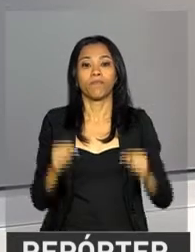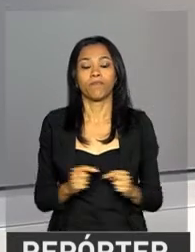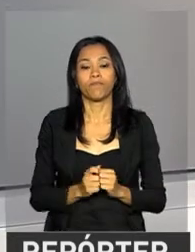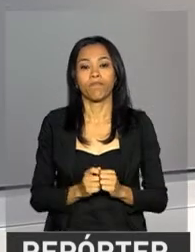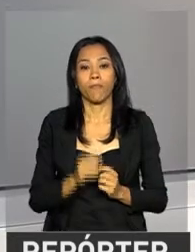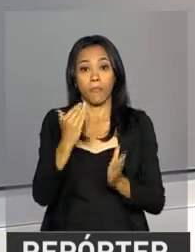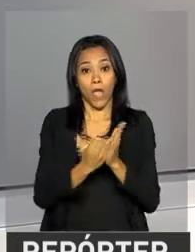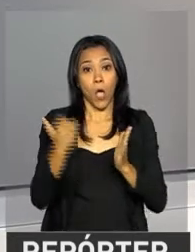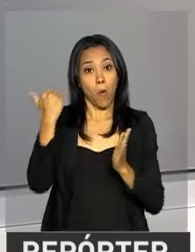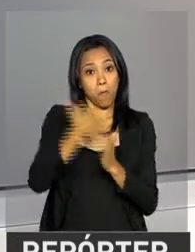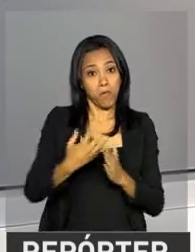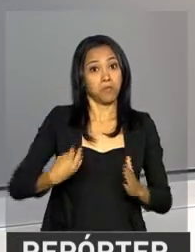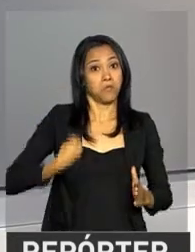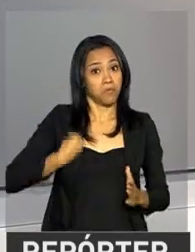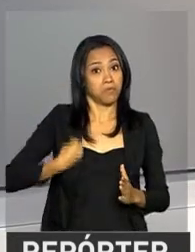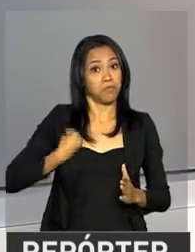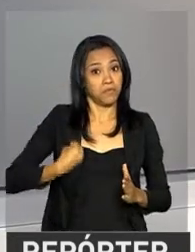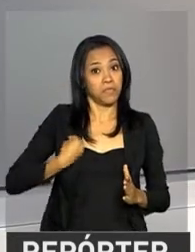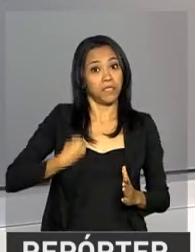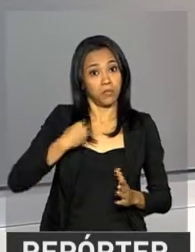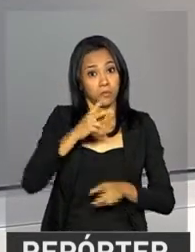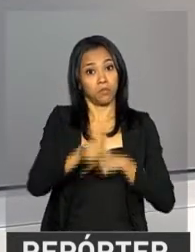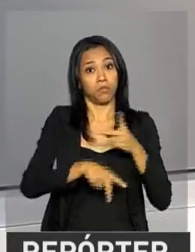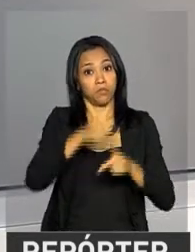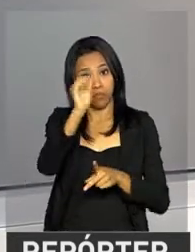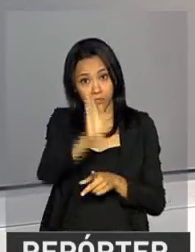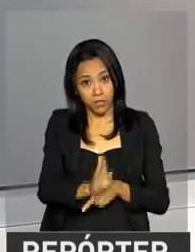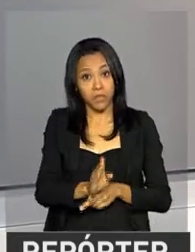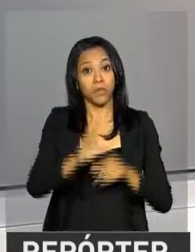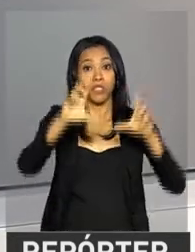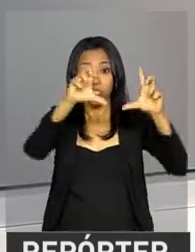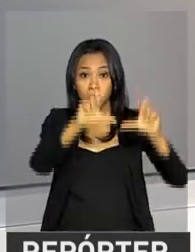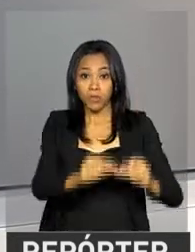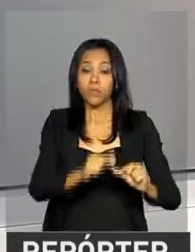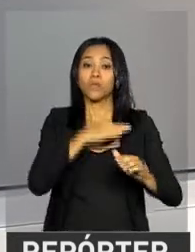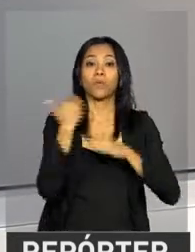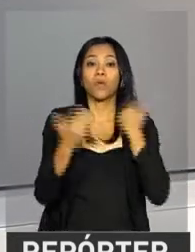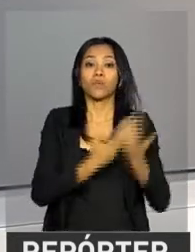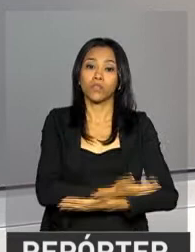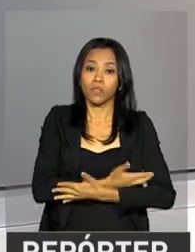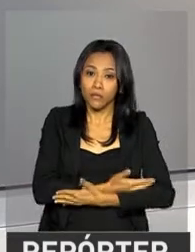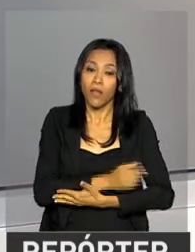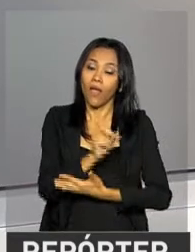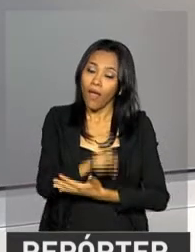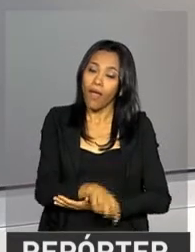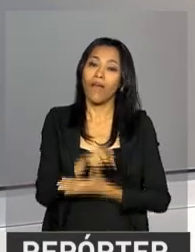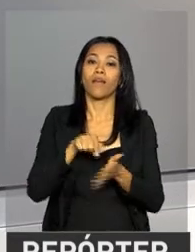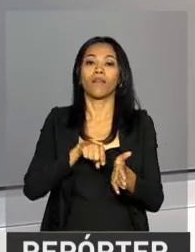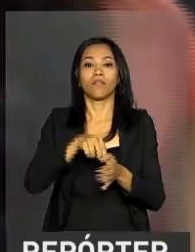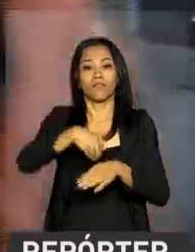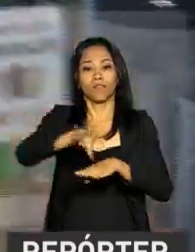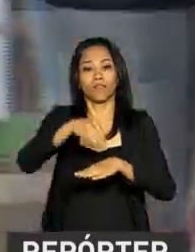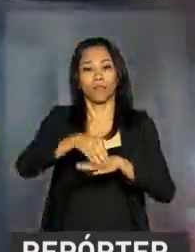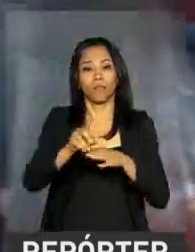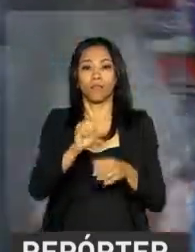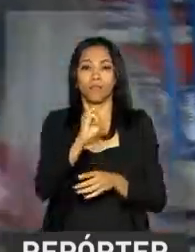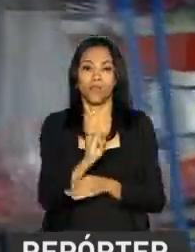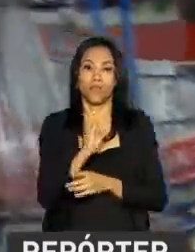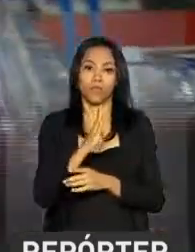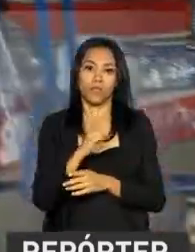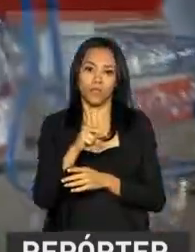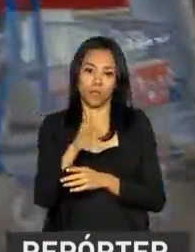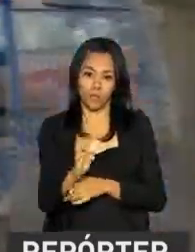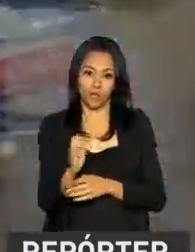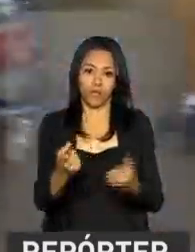na expectativa de vida do brasileiro e queda na mortalidade infantil os dados são do ibge os